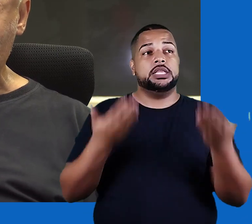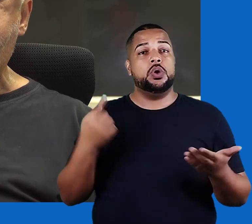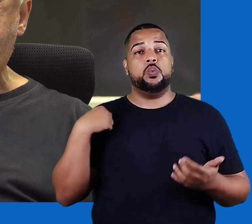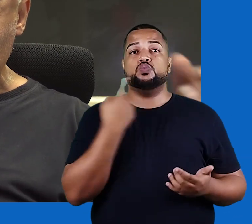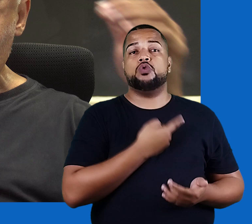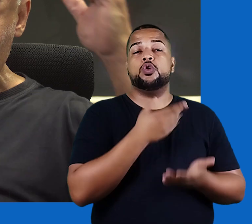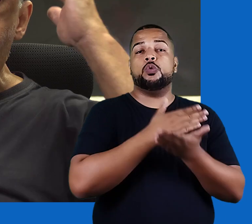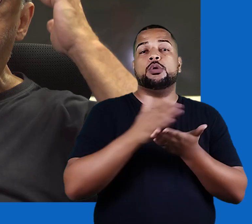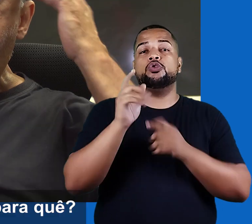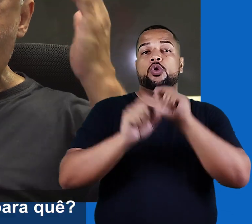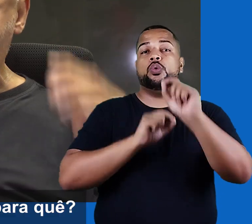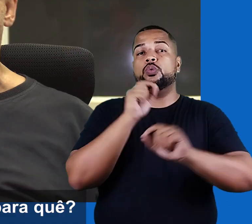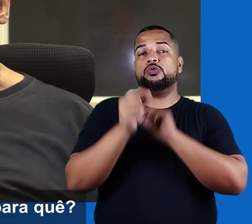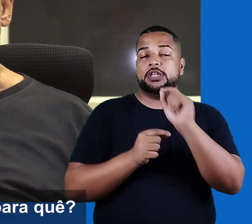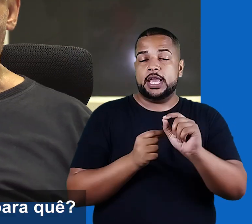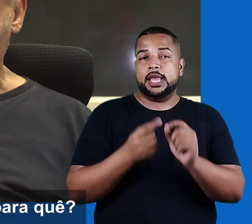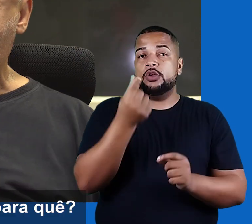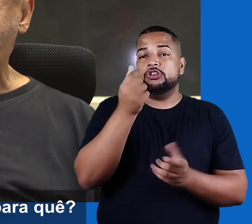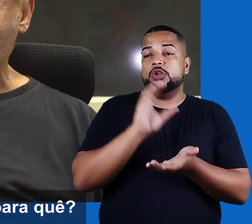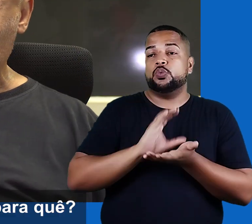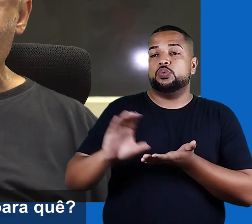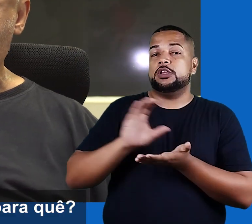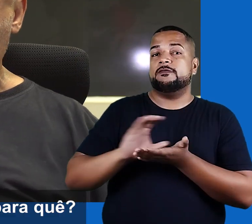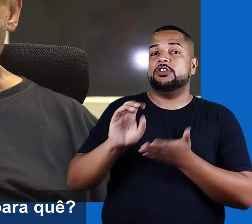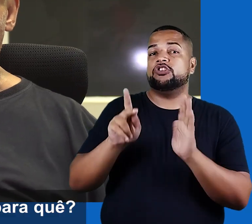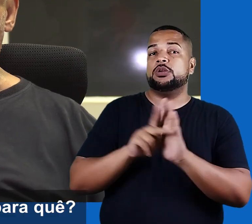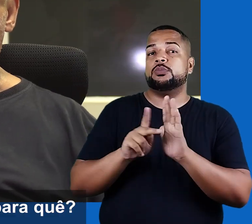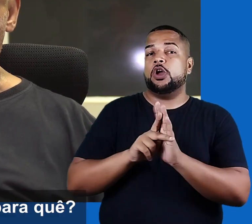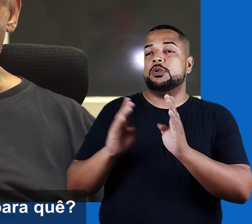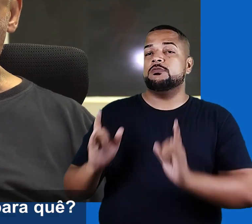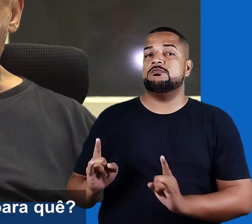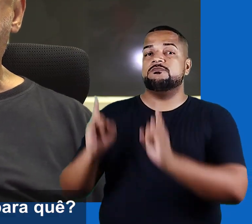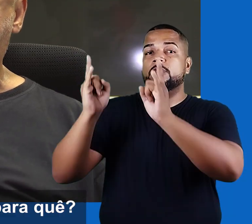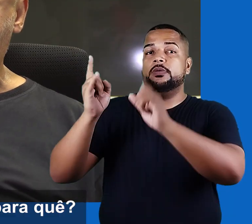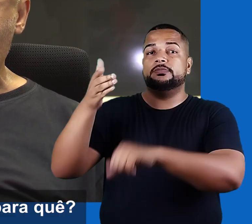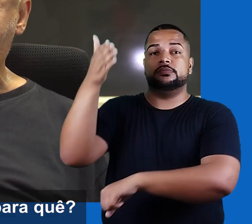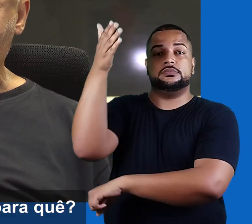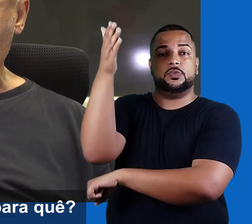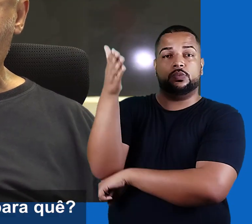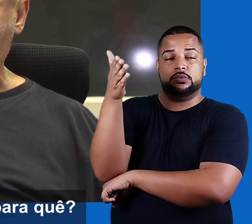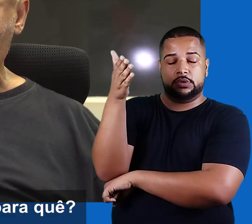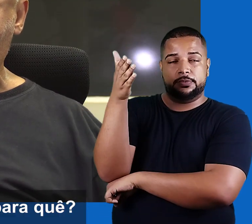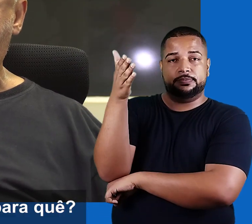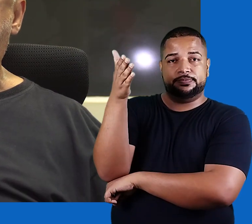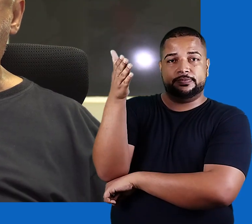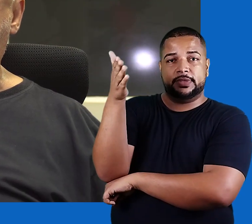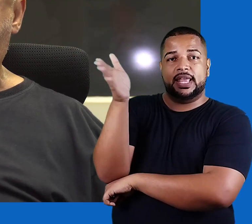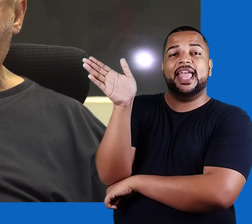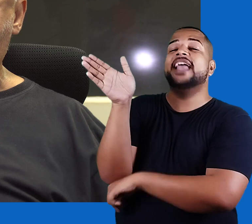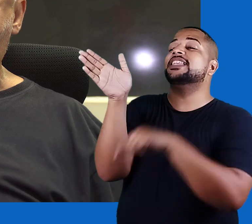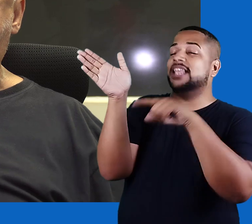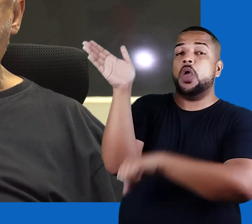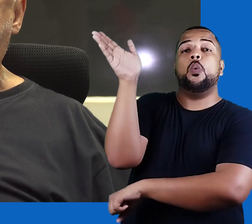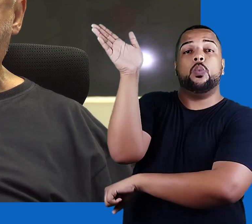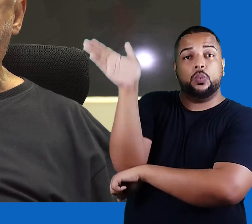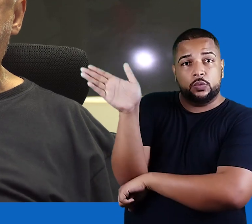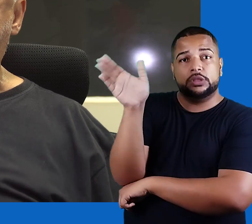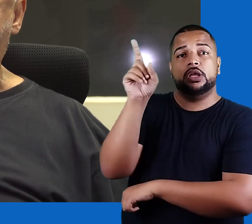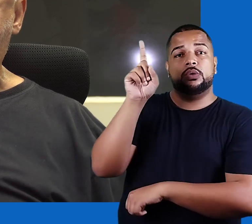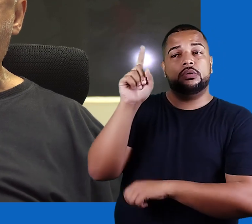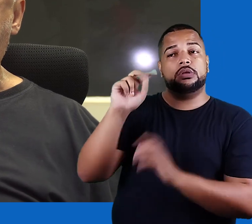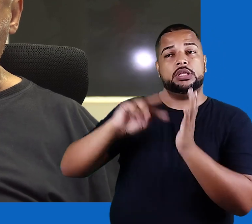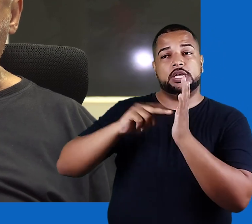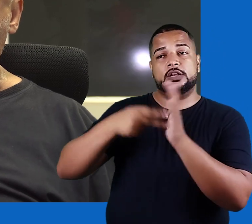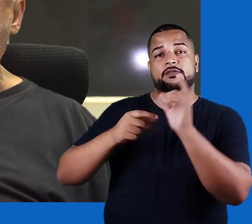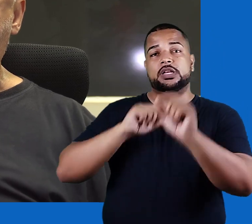no hotel, onde nós compramos um hotel, e o hotel era para quê? Para ter renda,